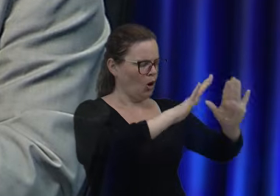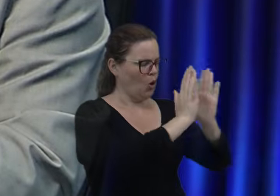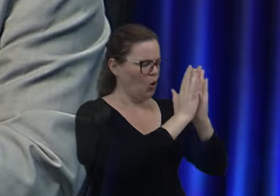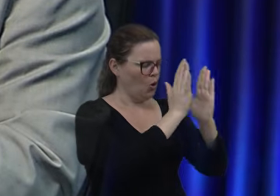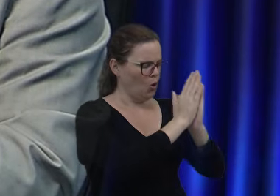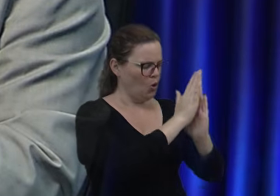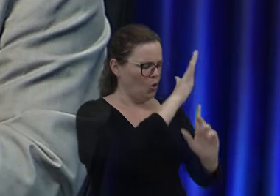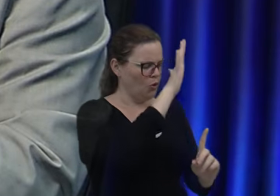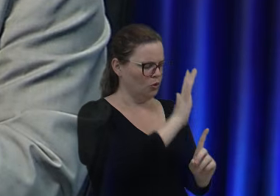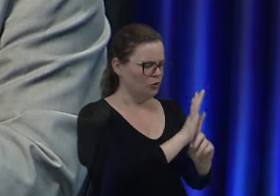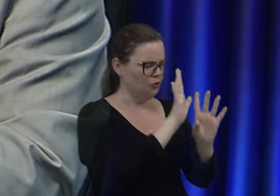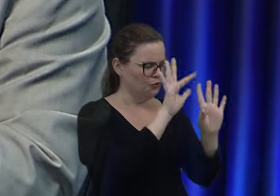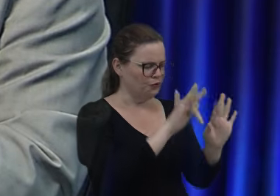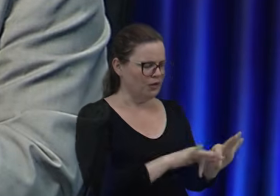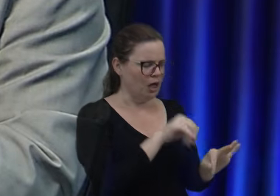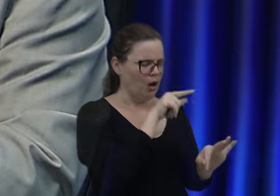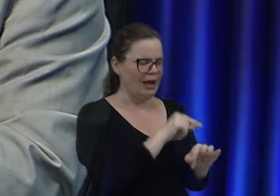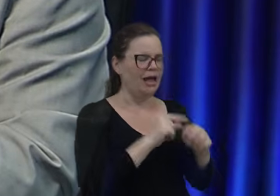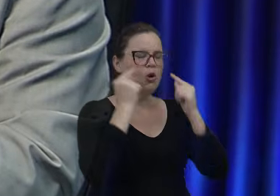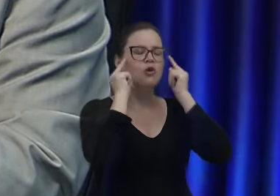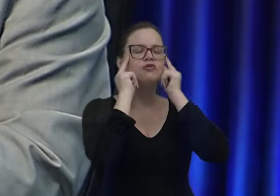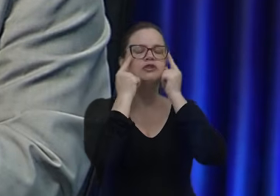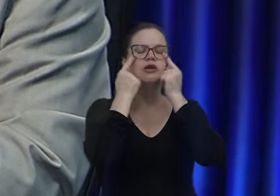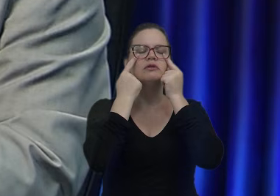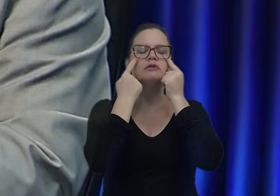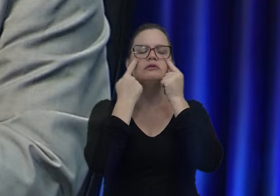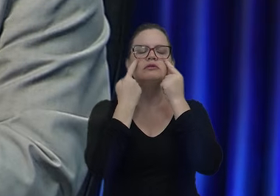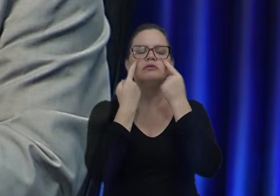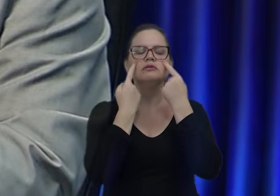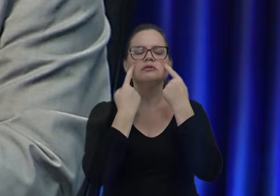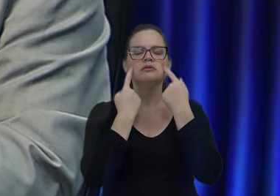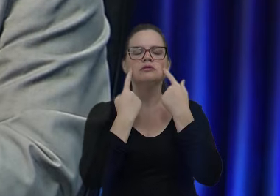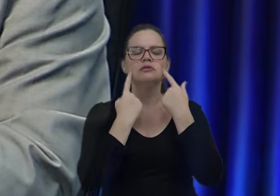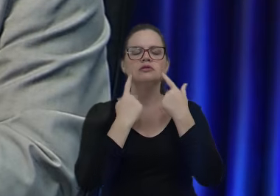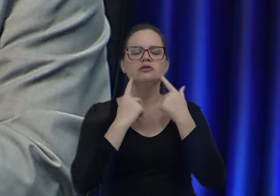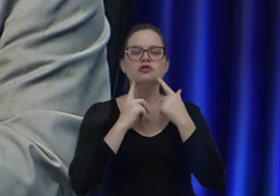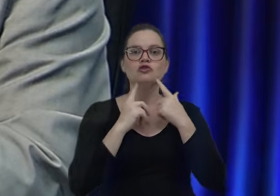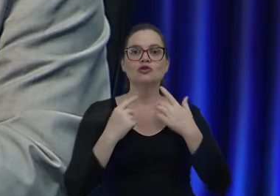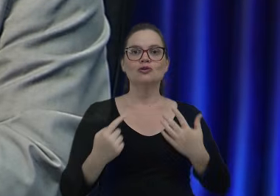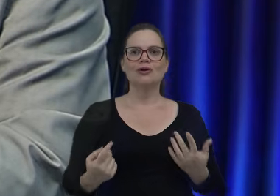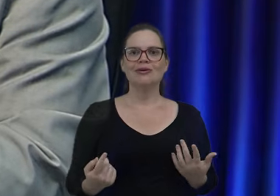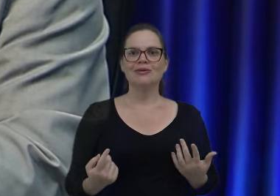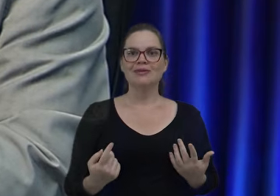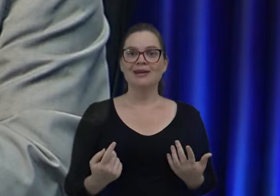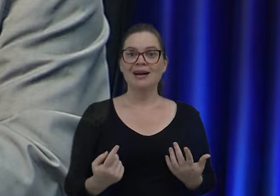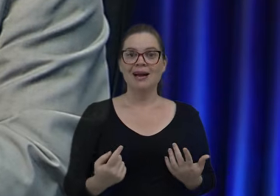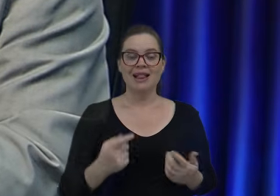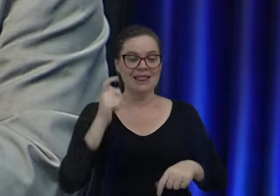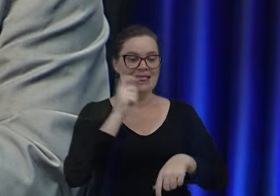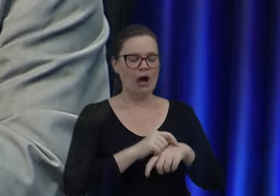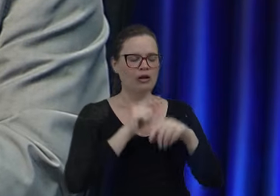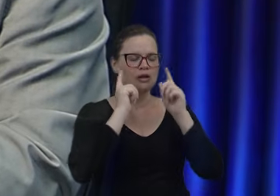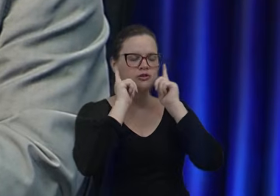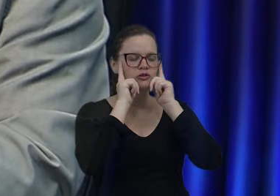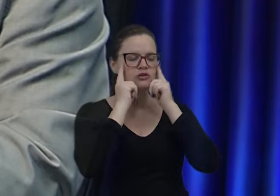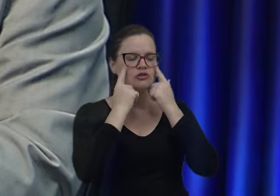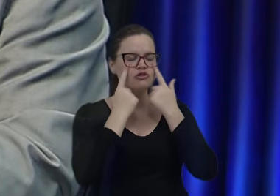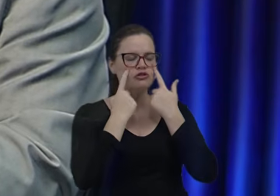mãos, ele chorou. O primeiro sinal de vida. Glória a Jesus. Quando ele chorou, aí